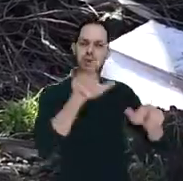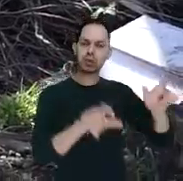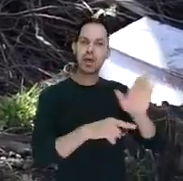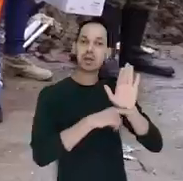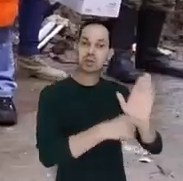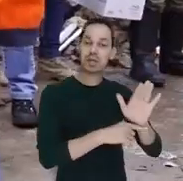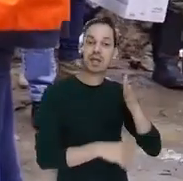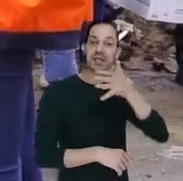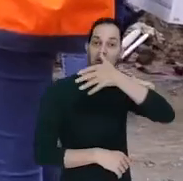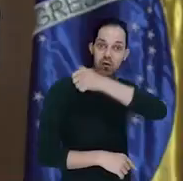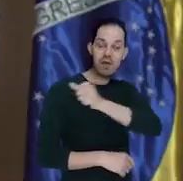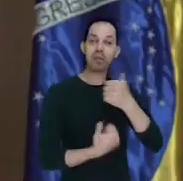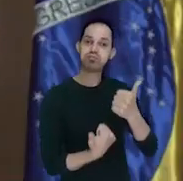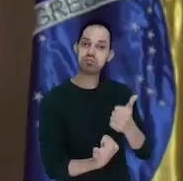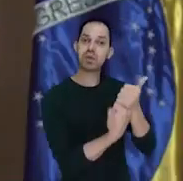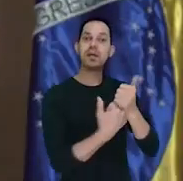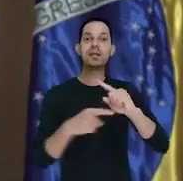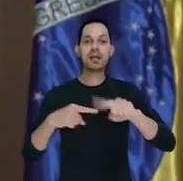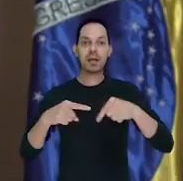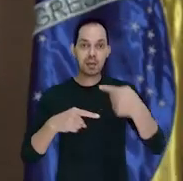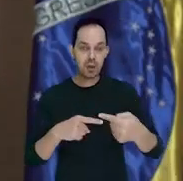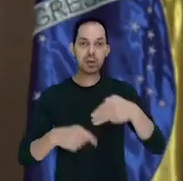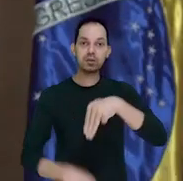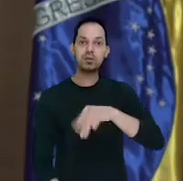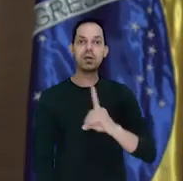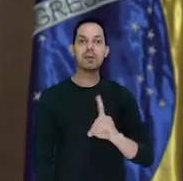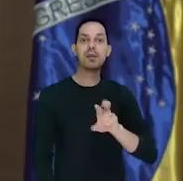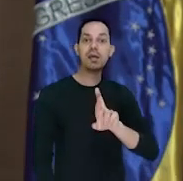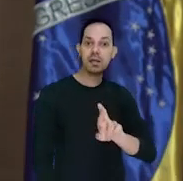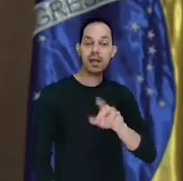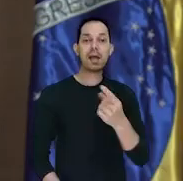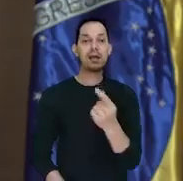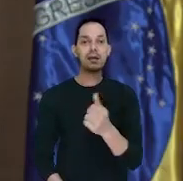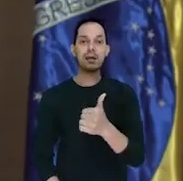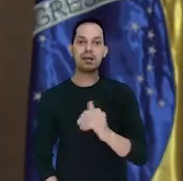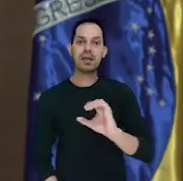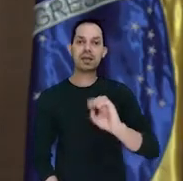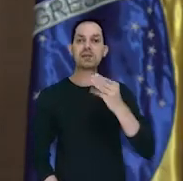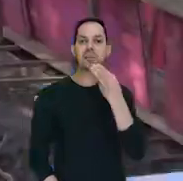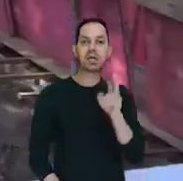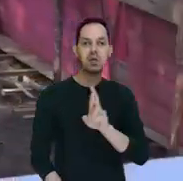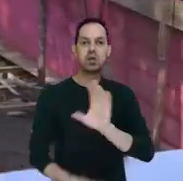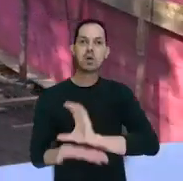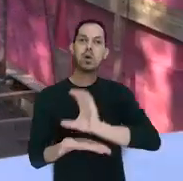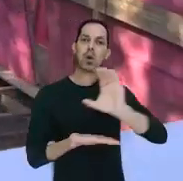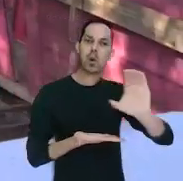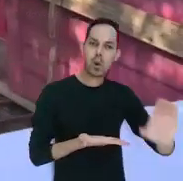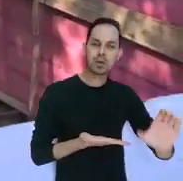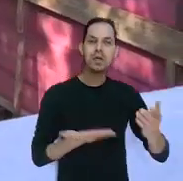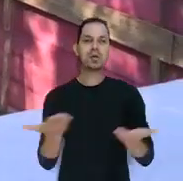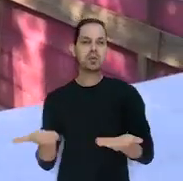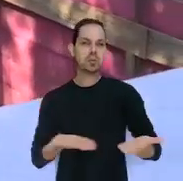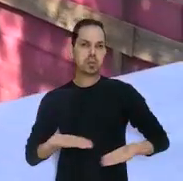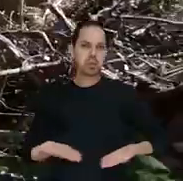socorro, salvamento e assistência. Posteriormente, o Ministério do Desenvolvimento Regional repassou mais de 10 milhões de reais ao município para ações de